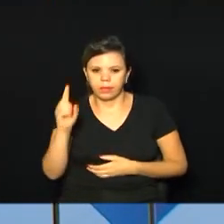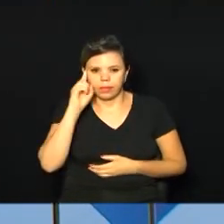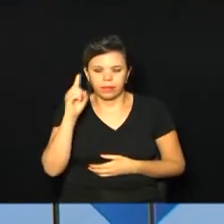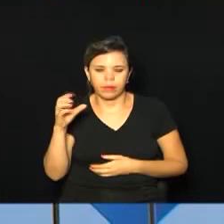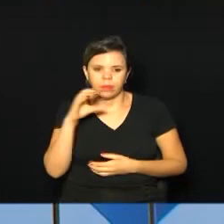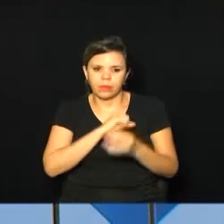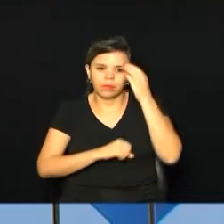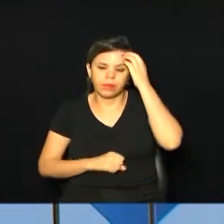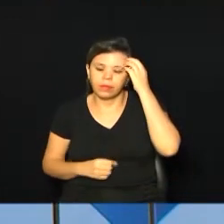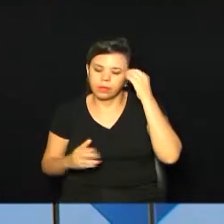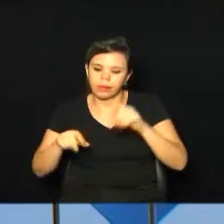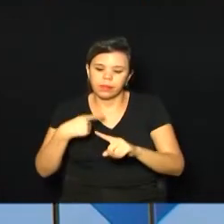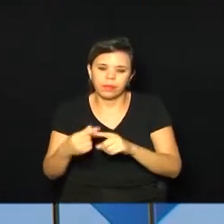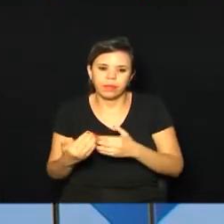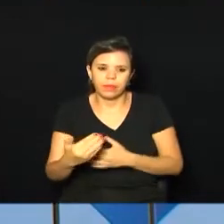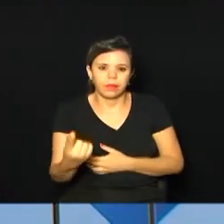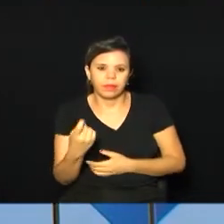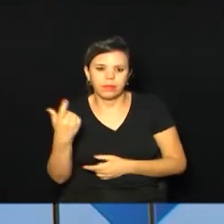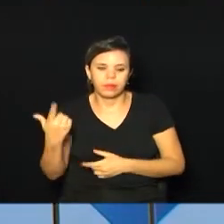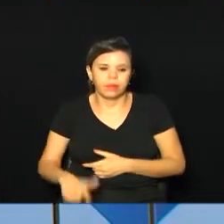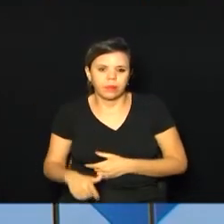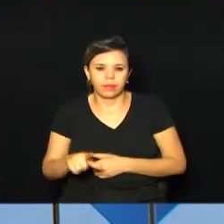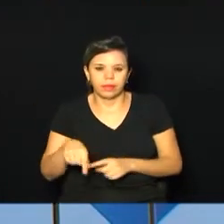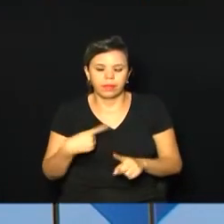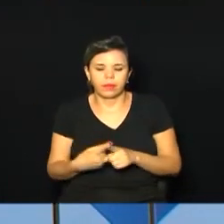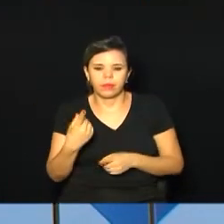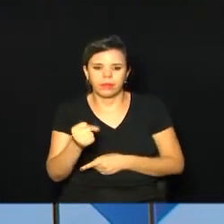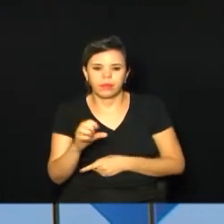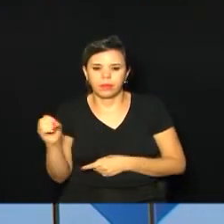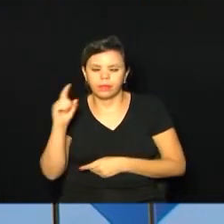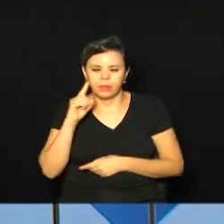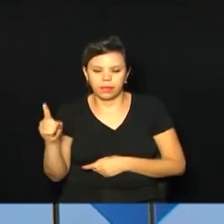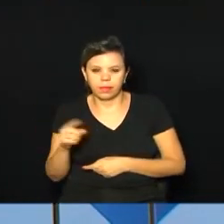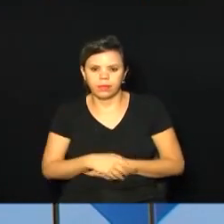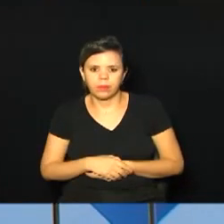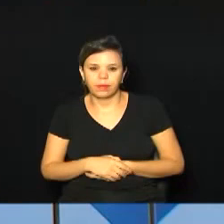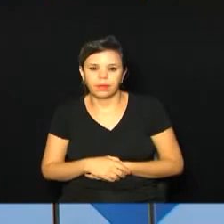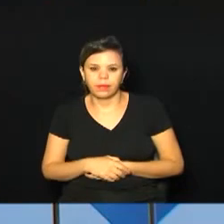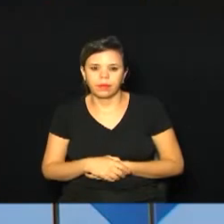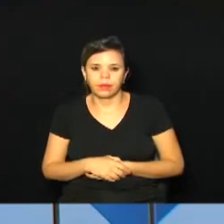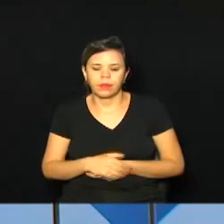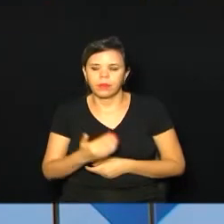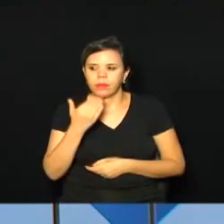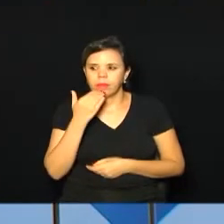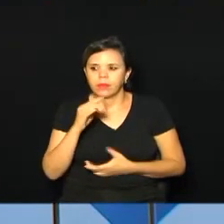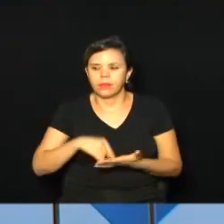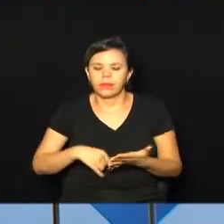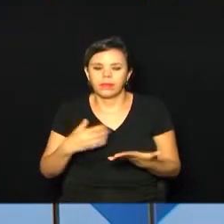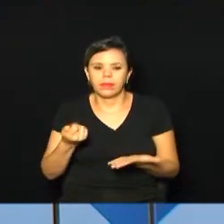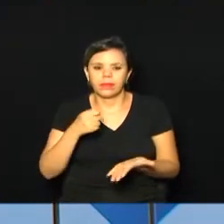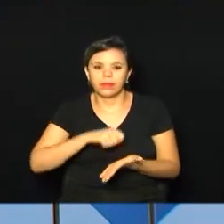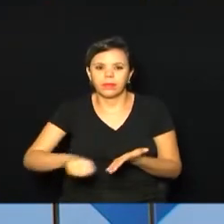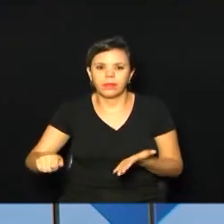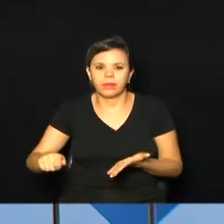corridos, prorrogável por única vez por mais 180 dias. Esse pedido deve ser assinado